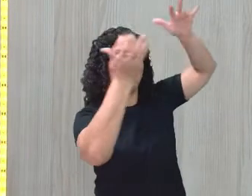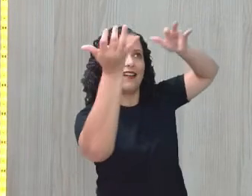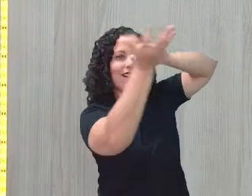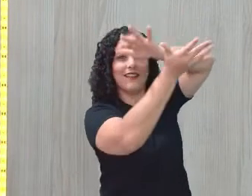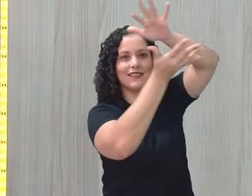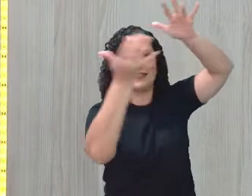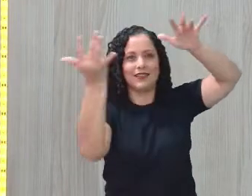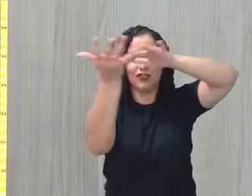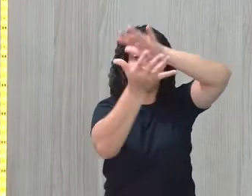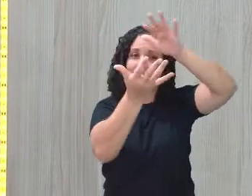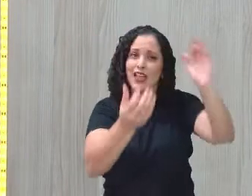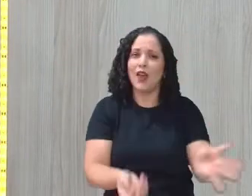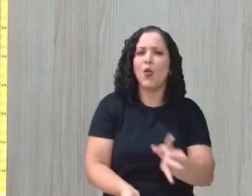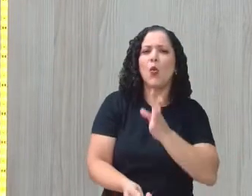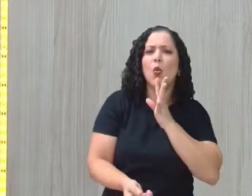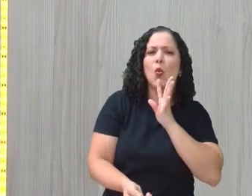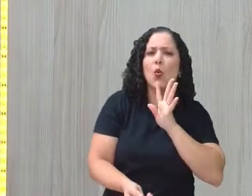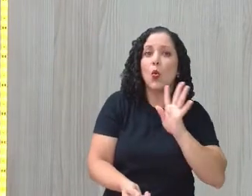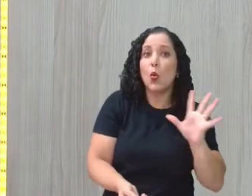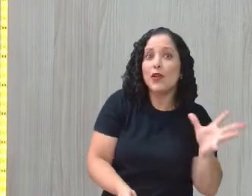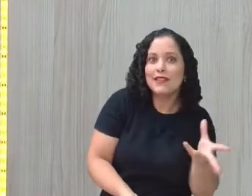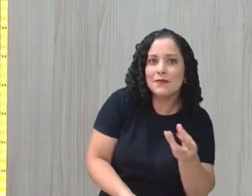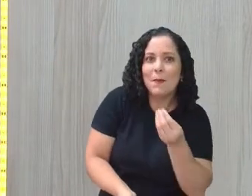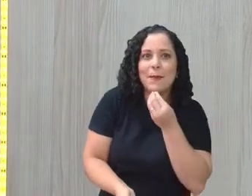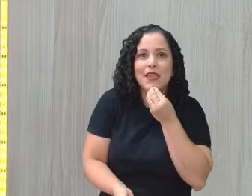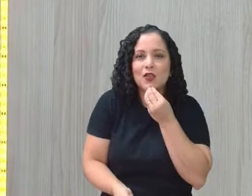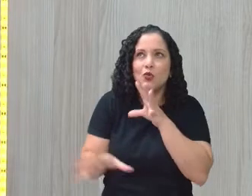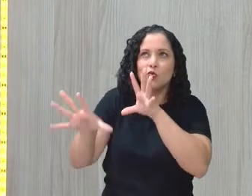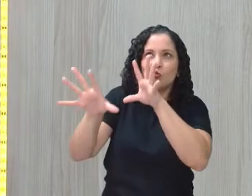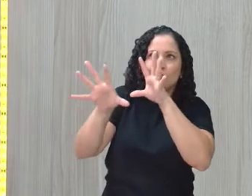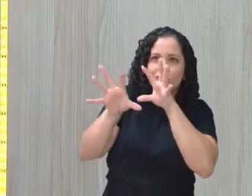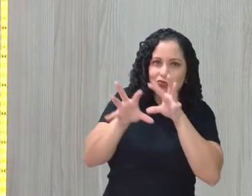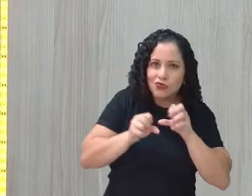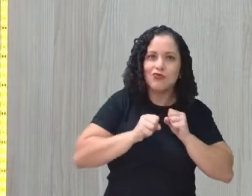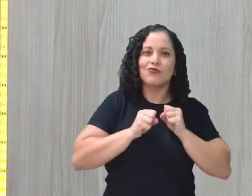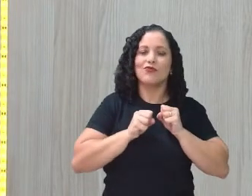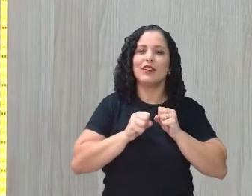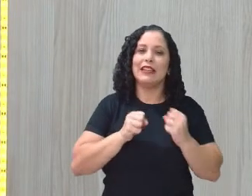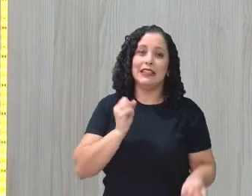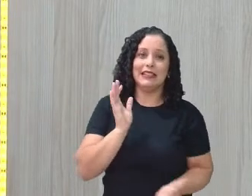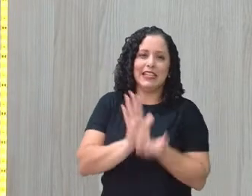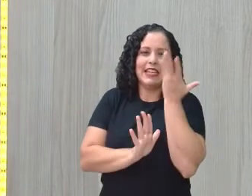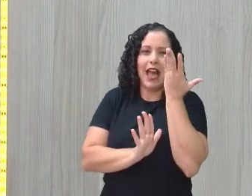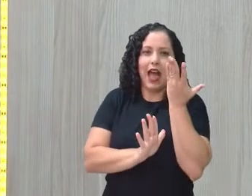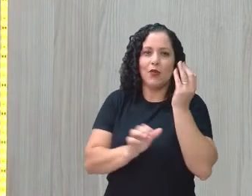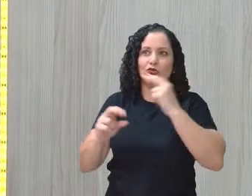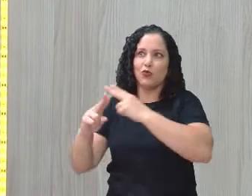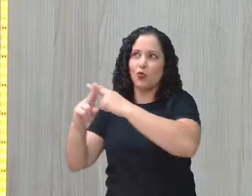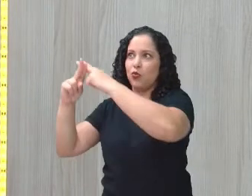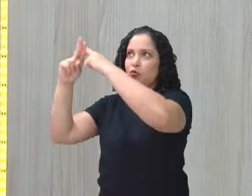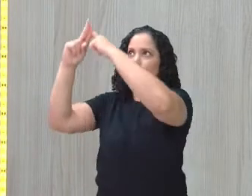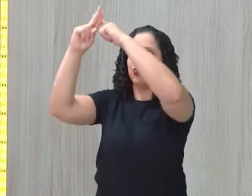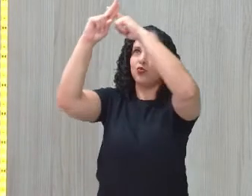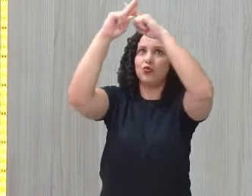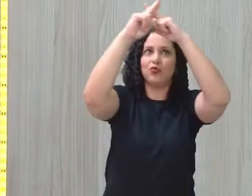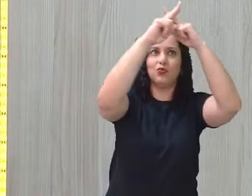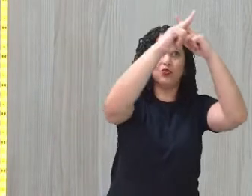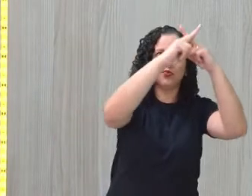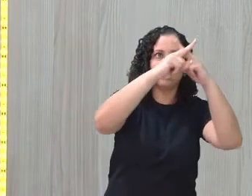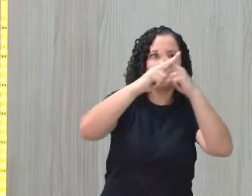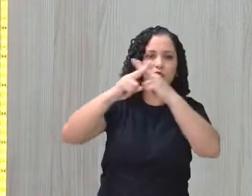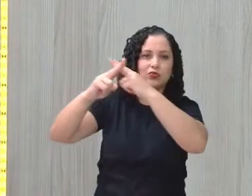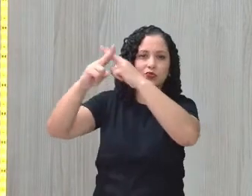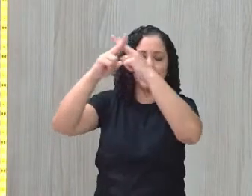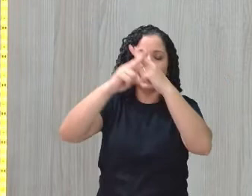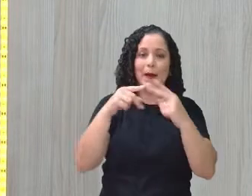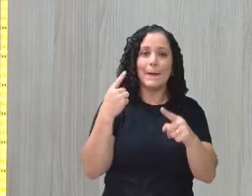esse conhecimento, ele trouxe vários satélites, né? O satélite de comunicação, que pelo nome já está dizendo, ele é usado para os meios de